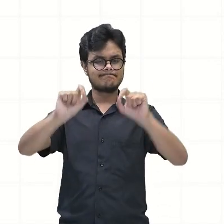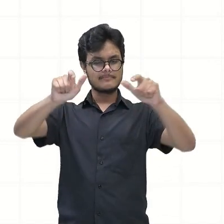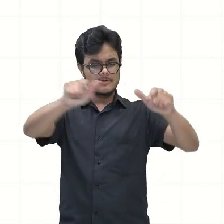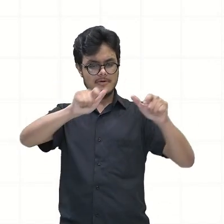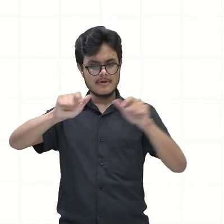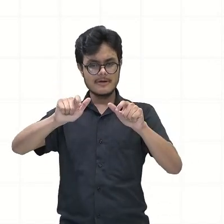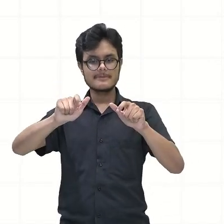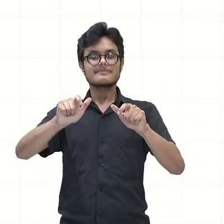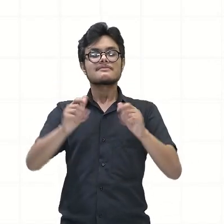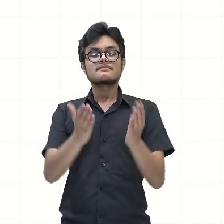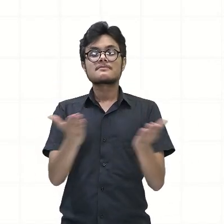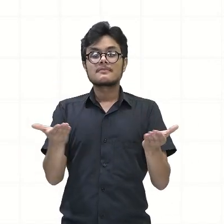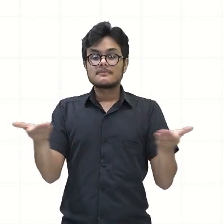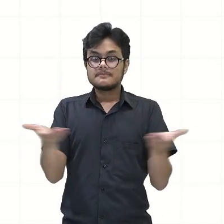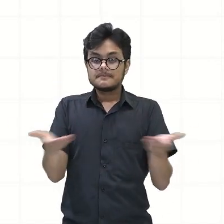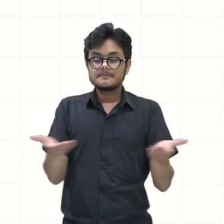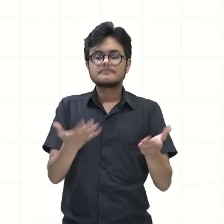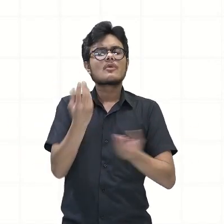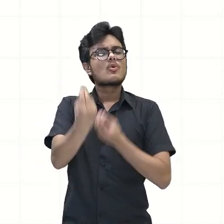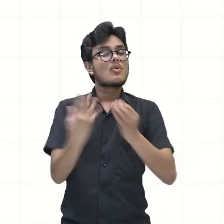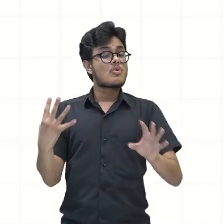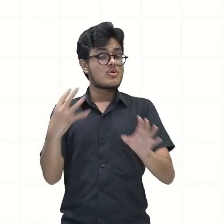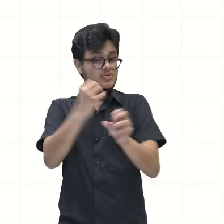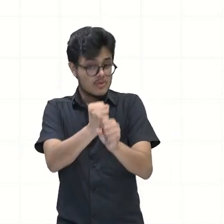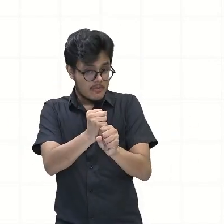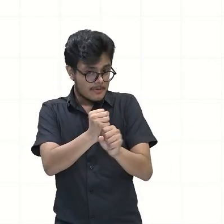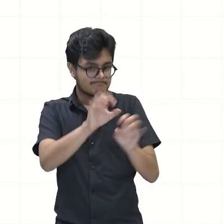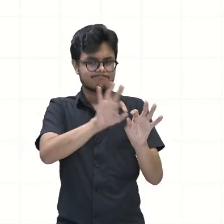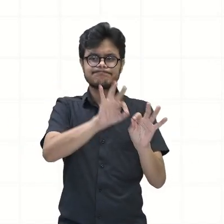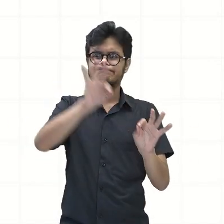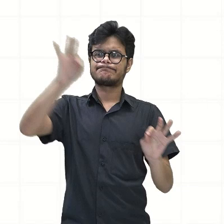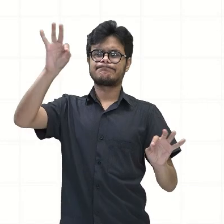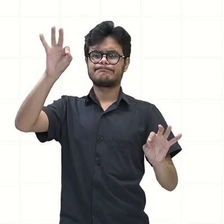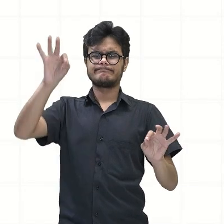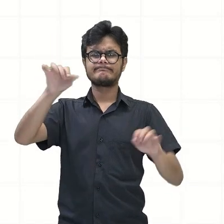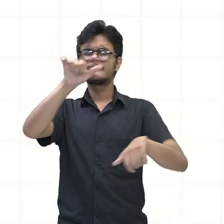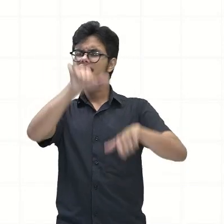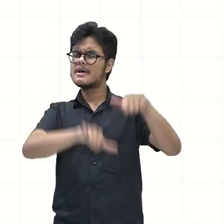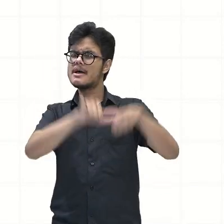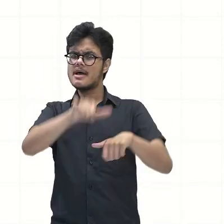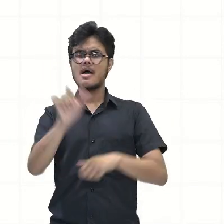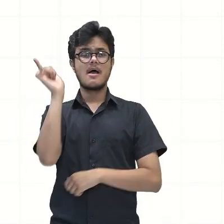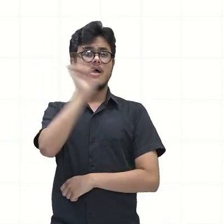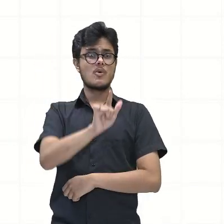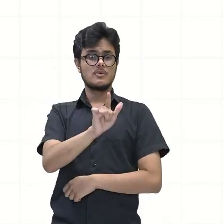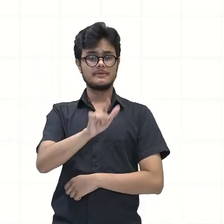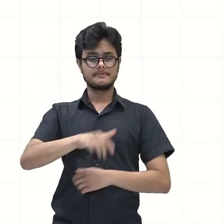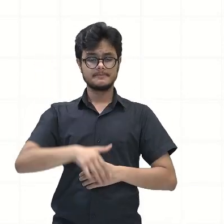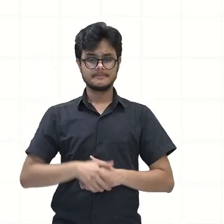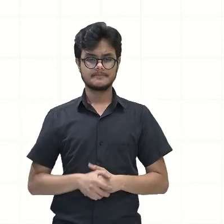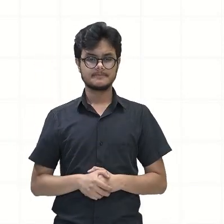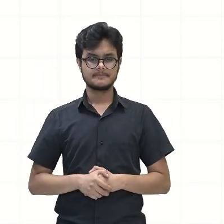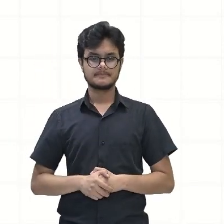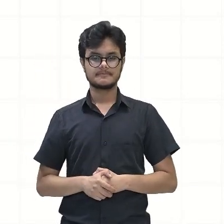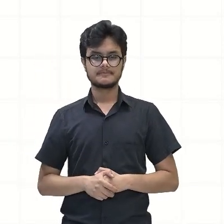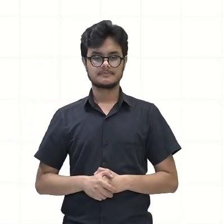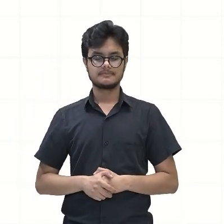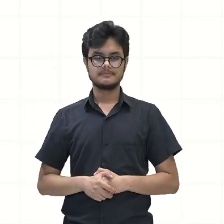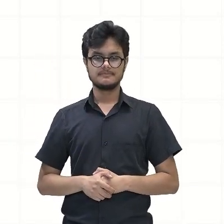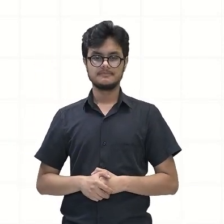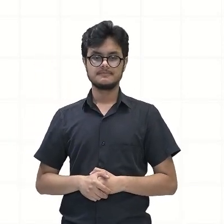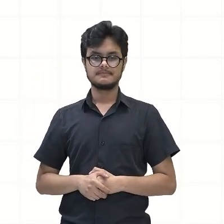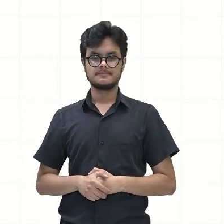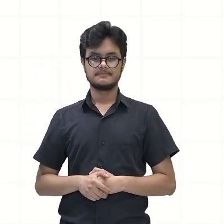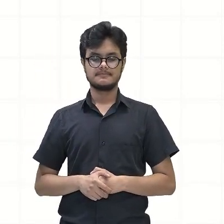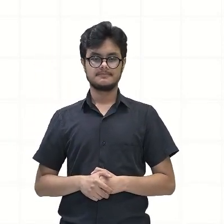e agora a gente vai verificar como a gente vai analisar os pontos, a distância entre